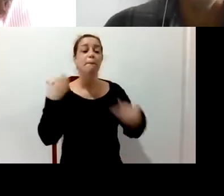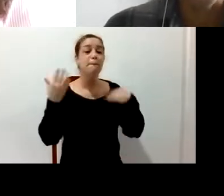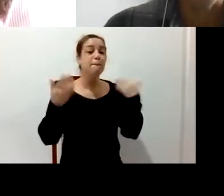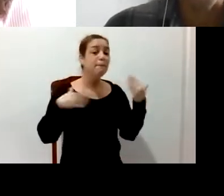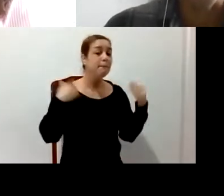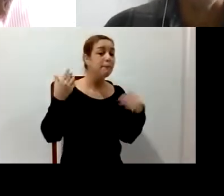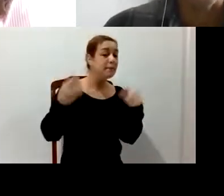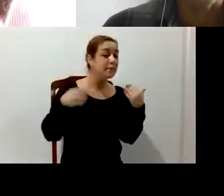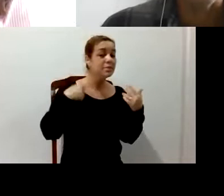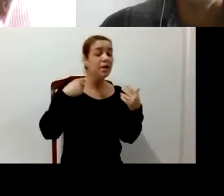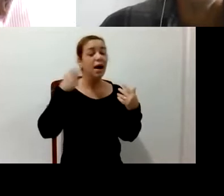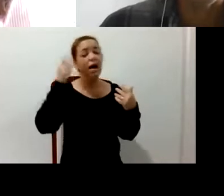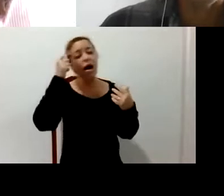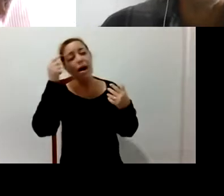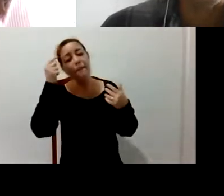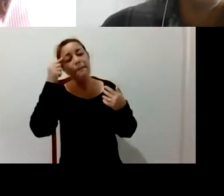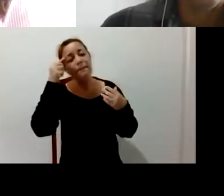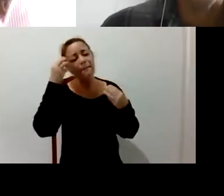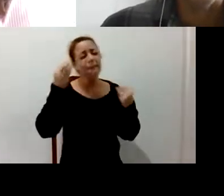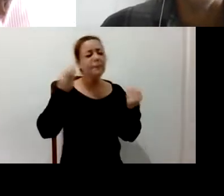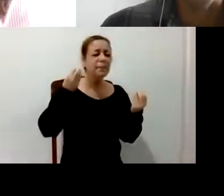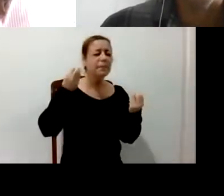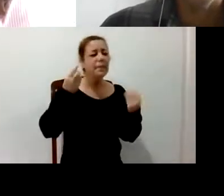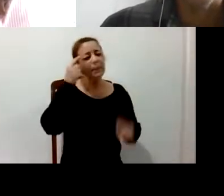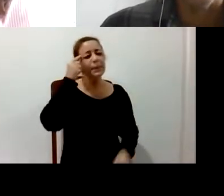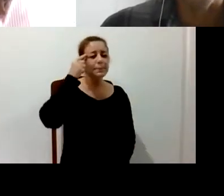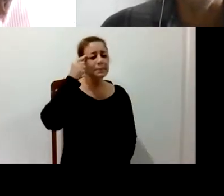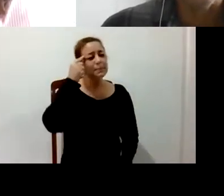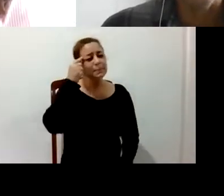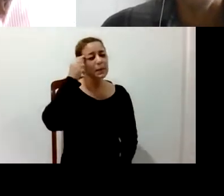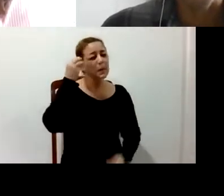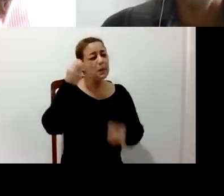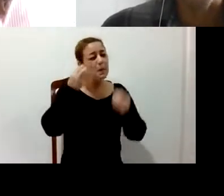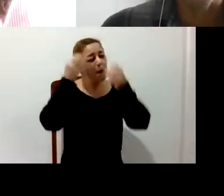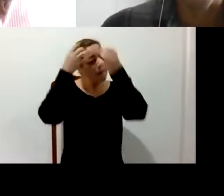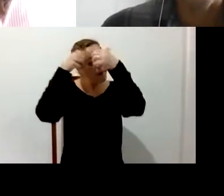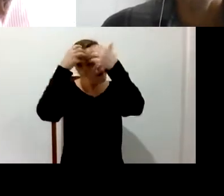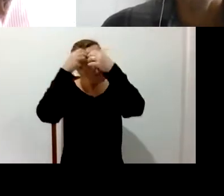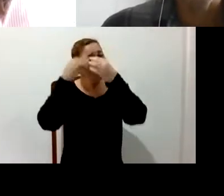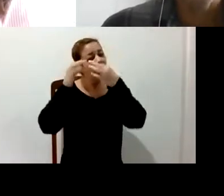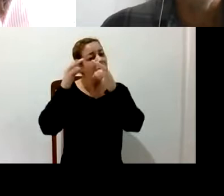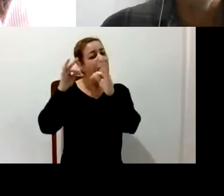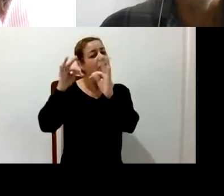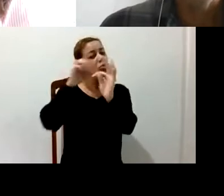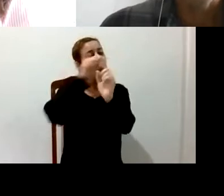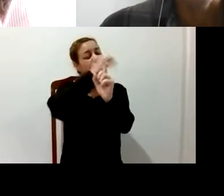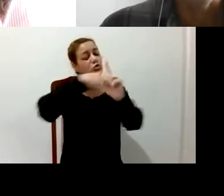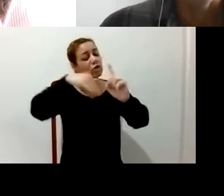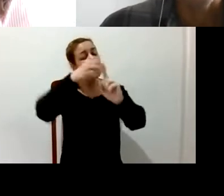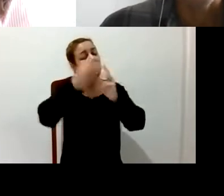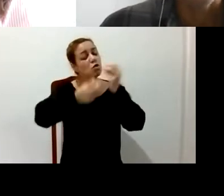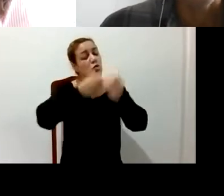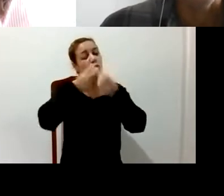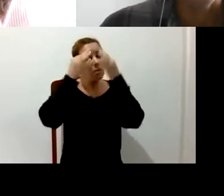pelo pensamento, né, que reflete a tecnologia, né, na sociedade, é